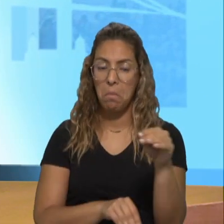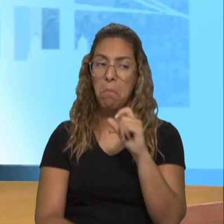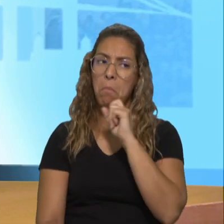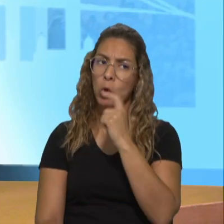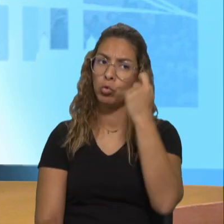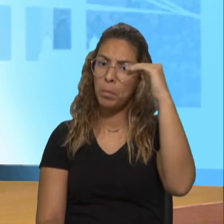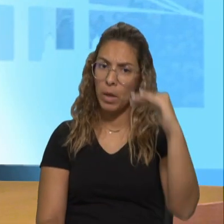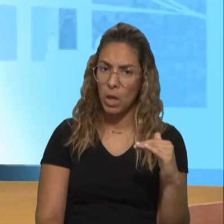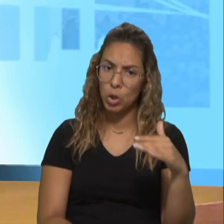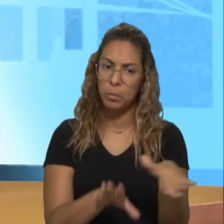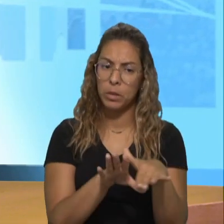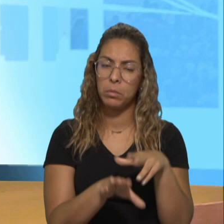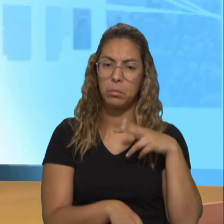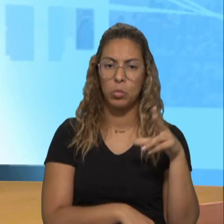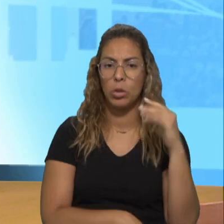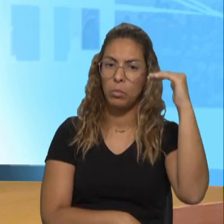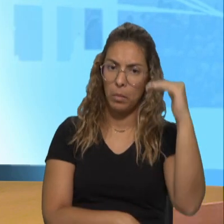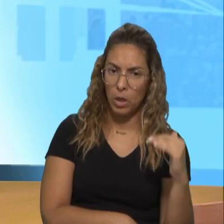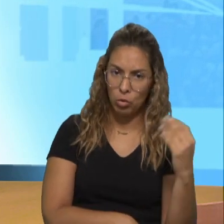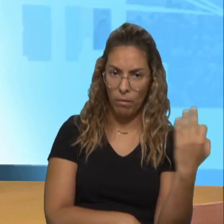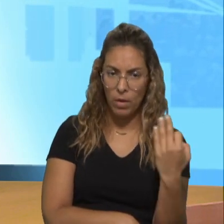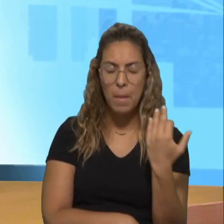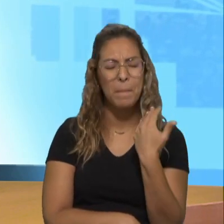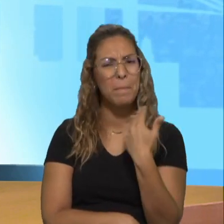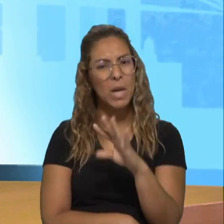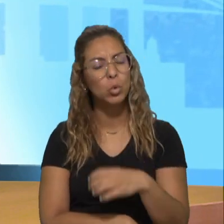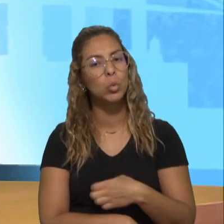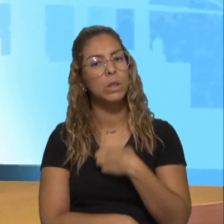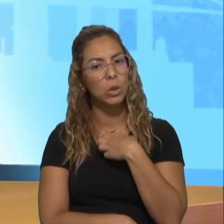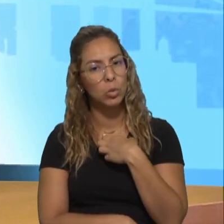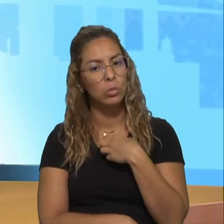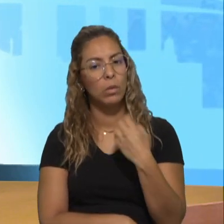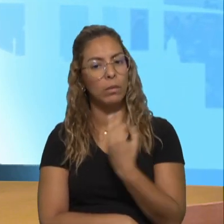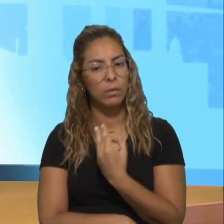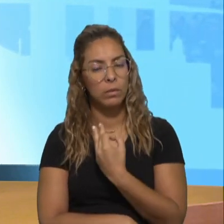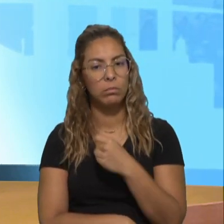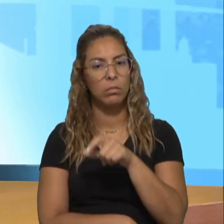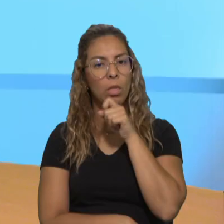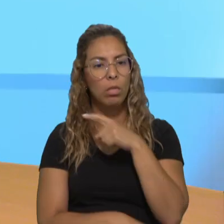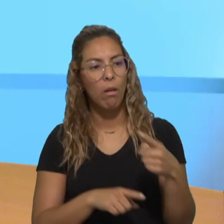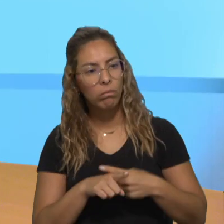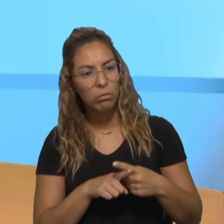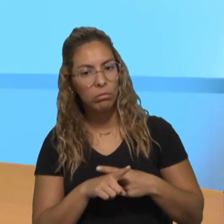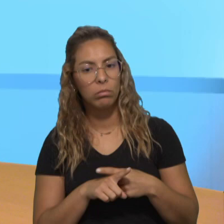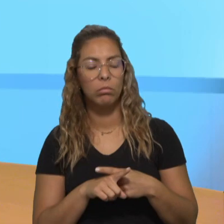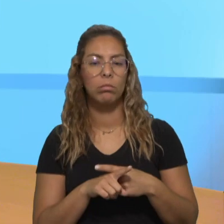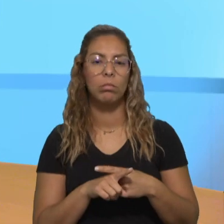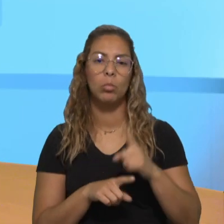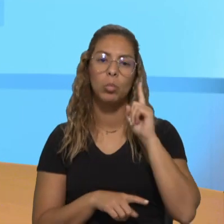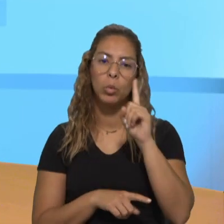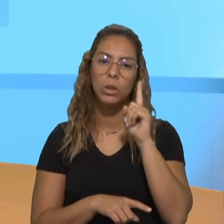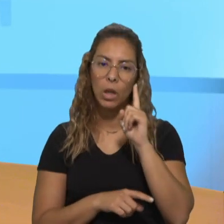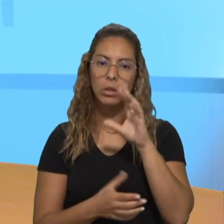de participação dos portugueses. Mas, apesar de tudo, eu acho que até damos bastante importância a essas